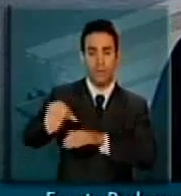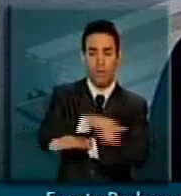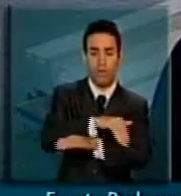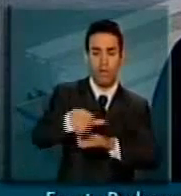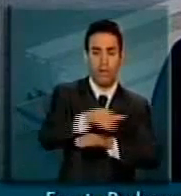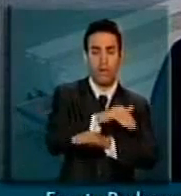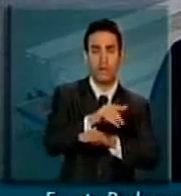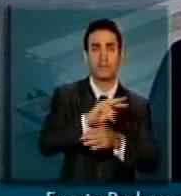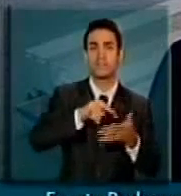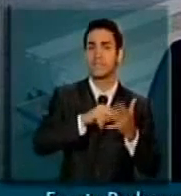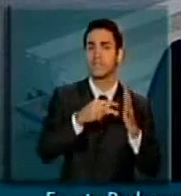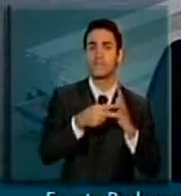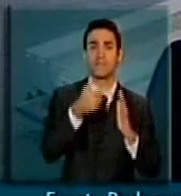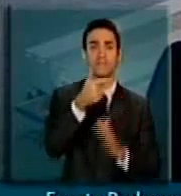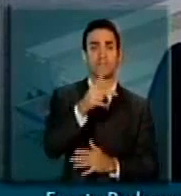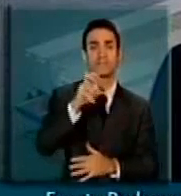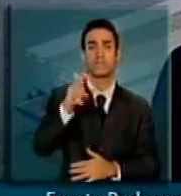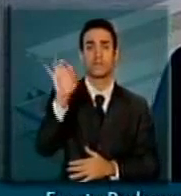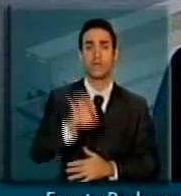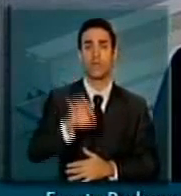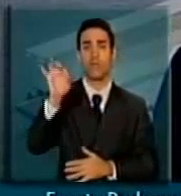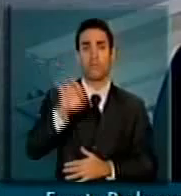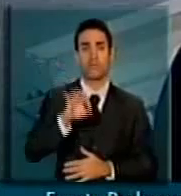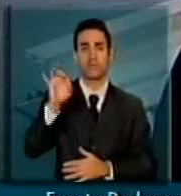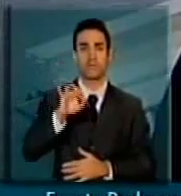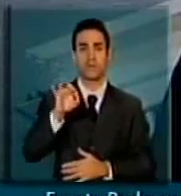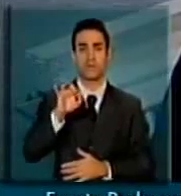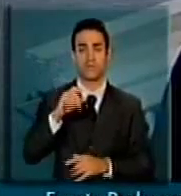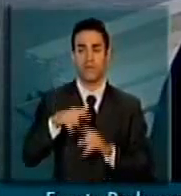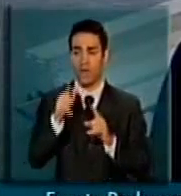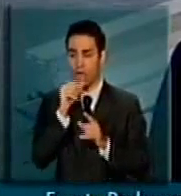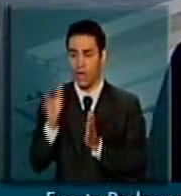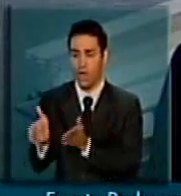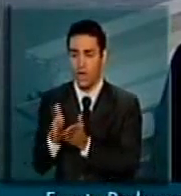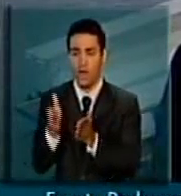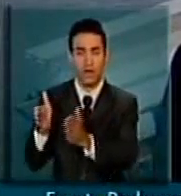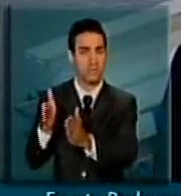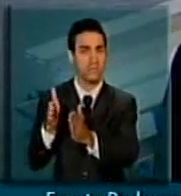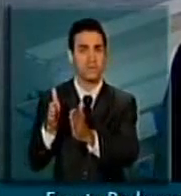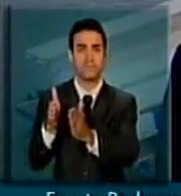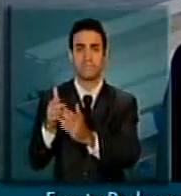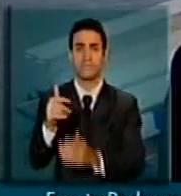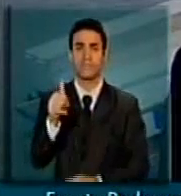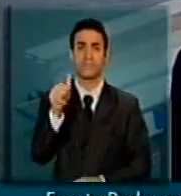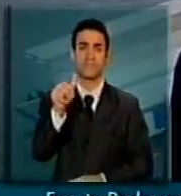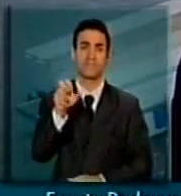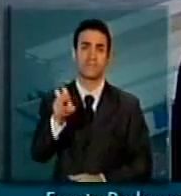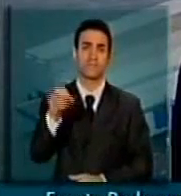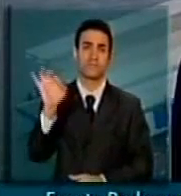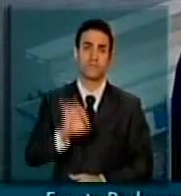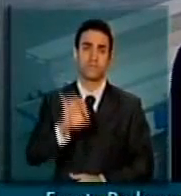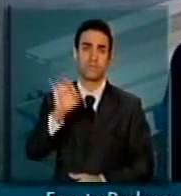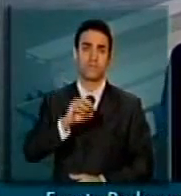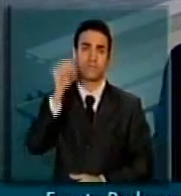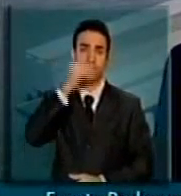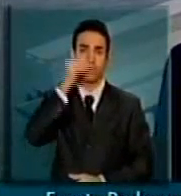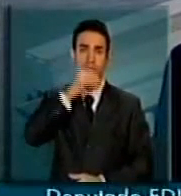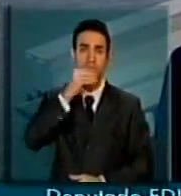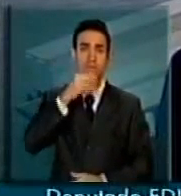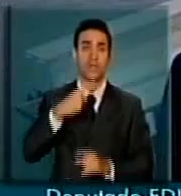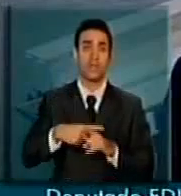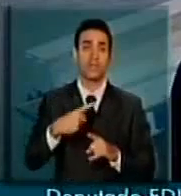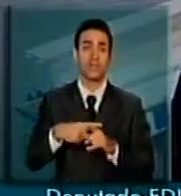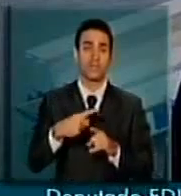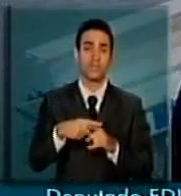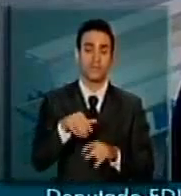aproximadamente 25% e o modal aquaviário não chega a 15%. A média de custo do frete é de R$